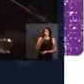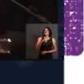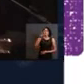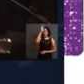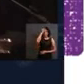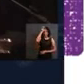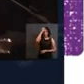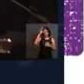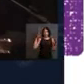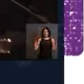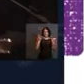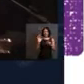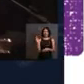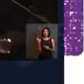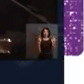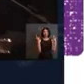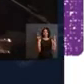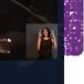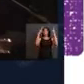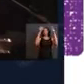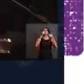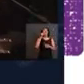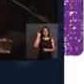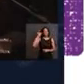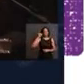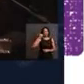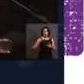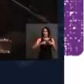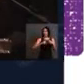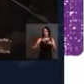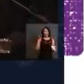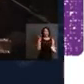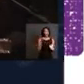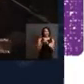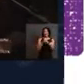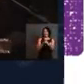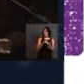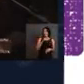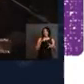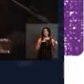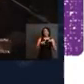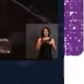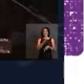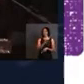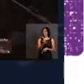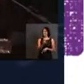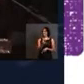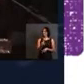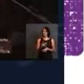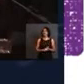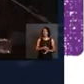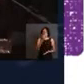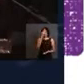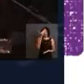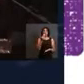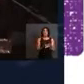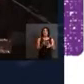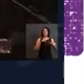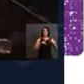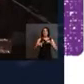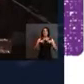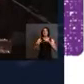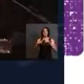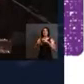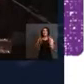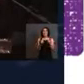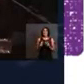de conquistas de bons resultados. Porque não é falta de trabalho, não. Tenho certeza que trabalhar, vocês